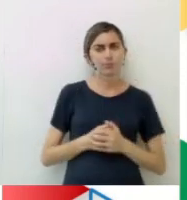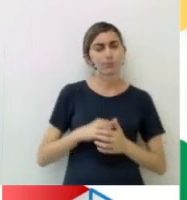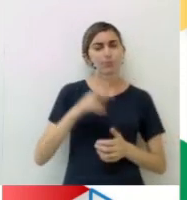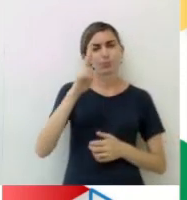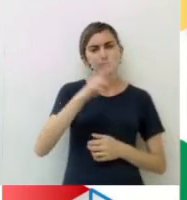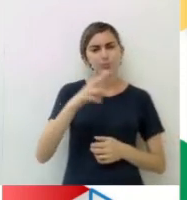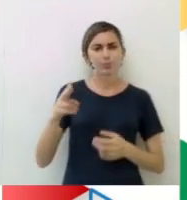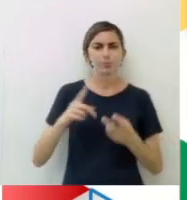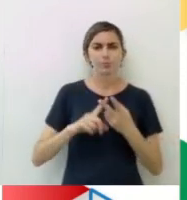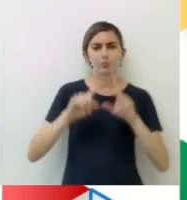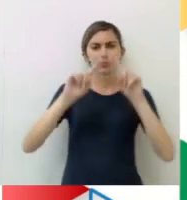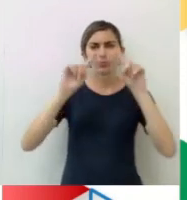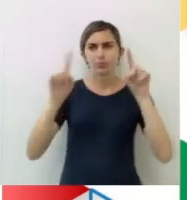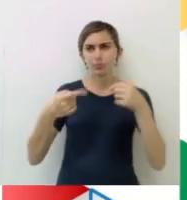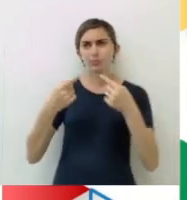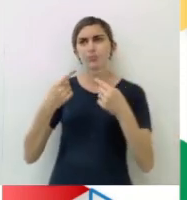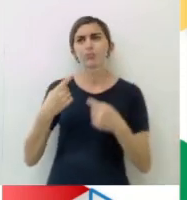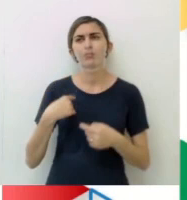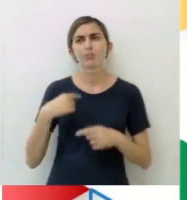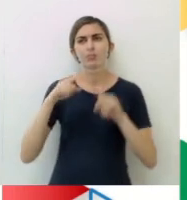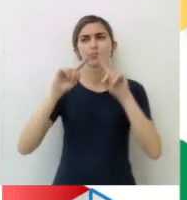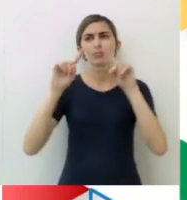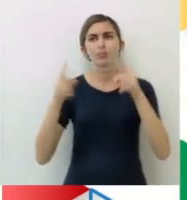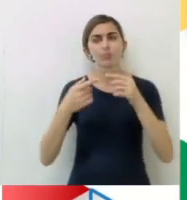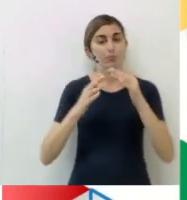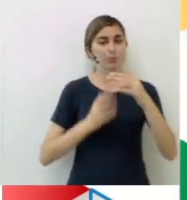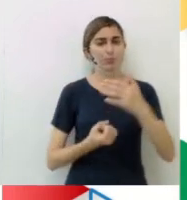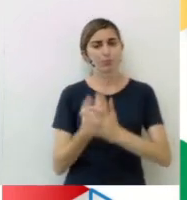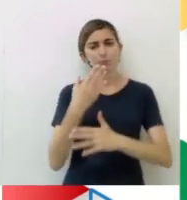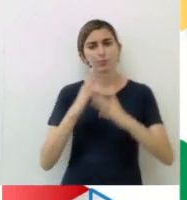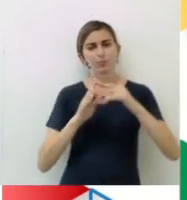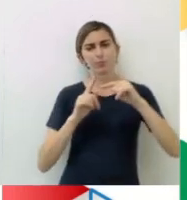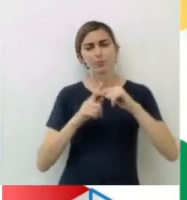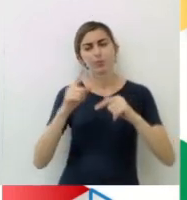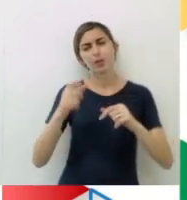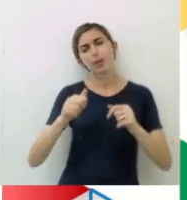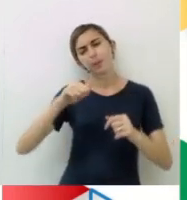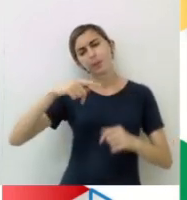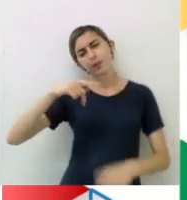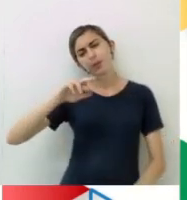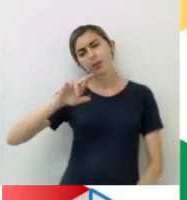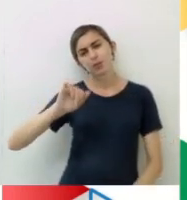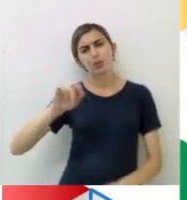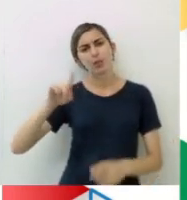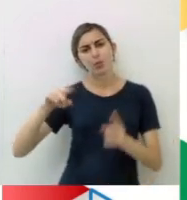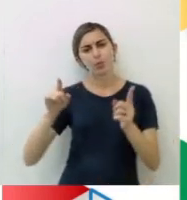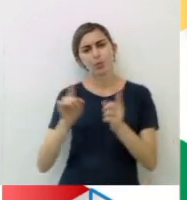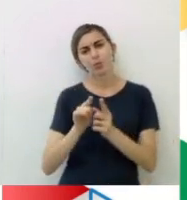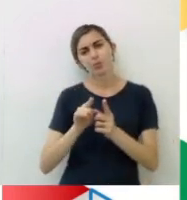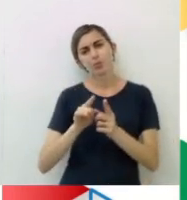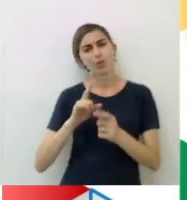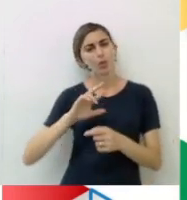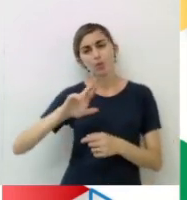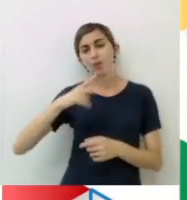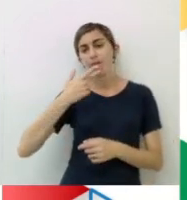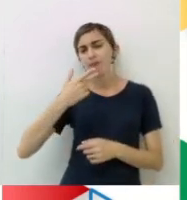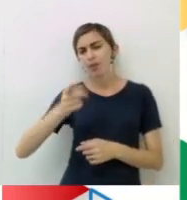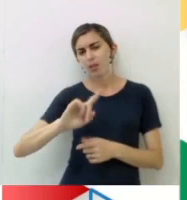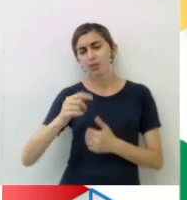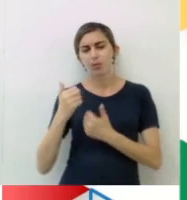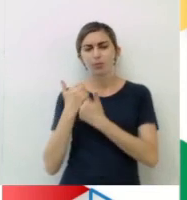padre, entre parênteses, aparecendo na igreja. Esse aparecendo na igreja é a rubrica. Ele não vai falar, ele